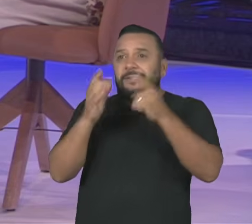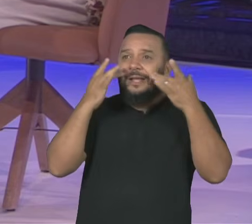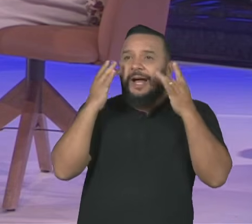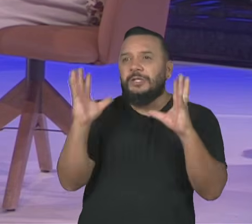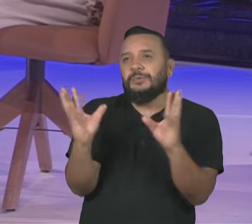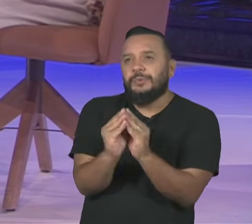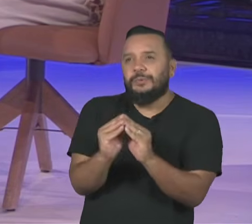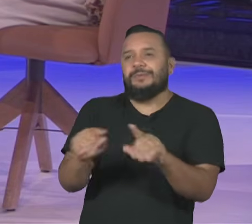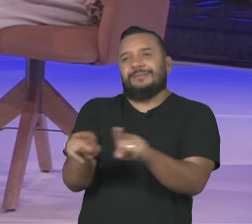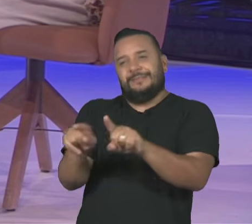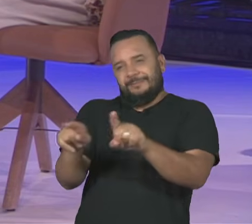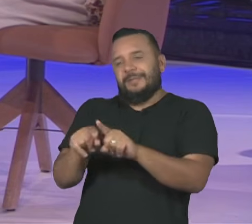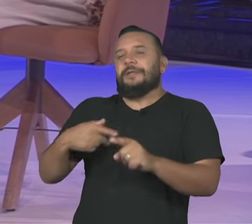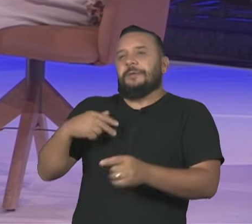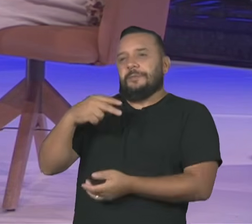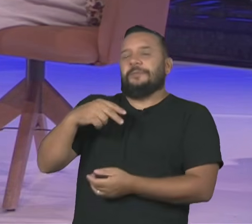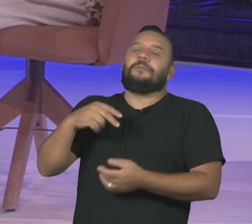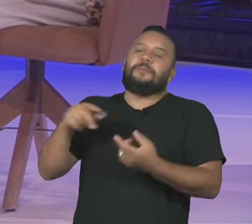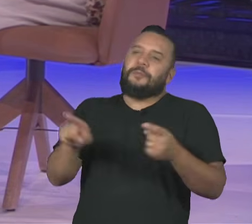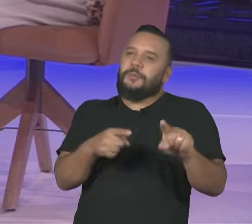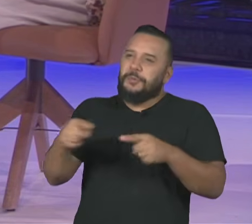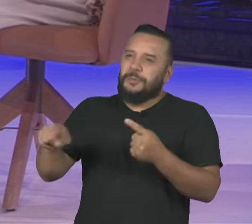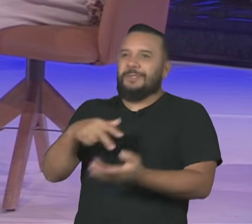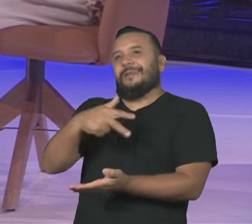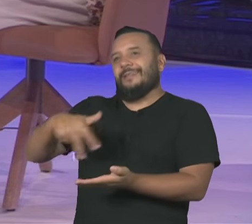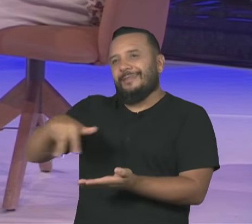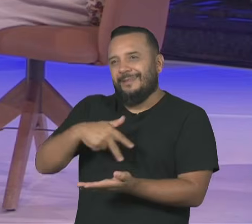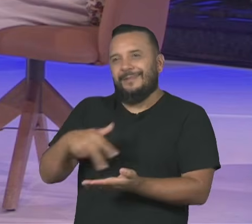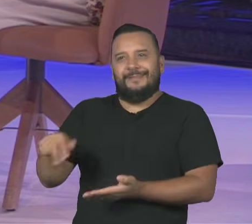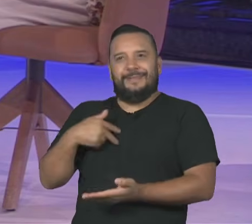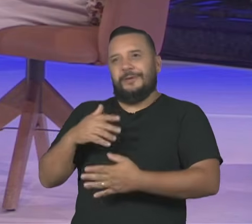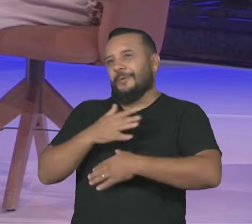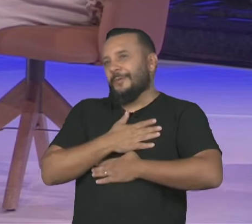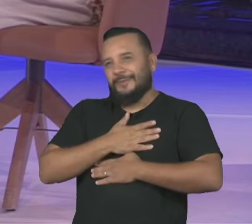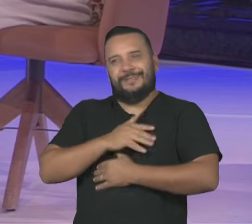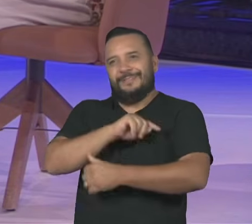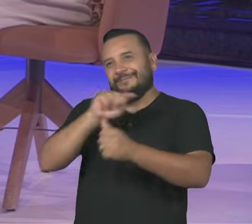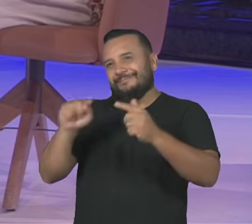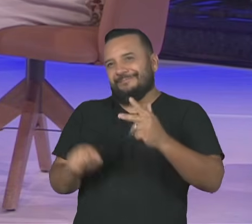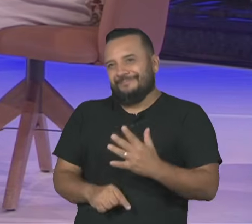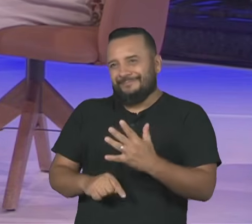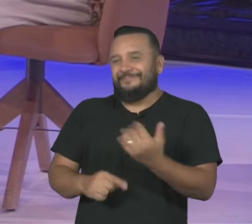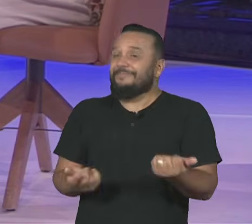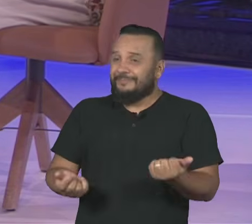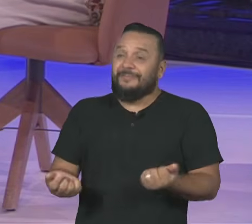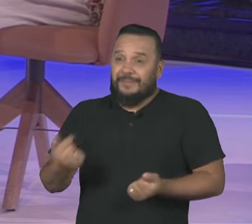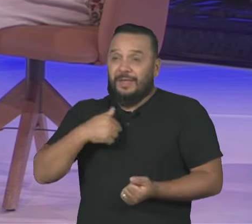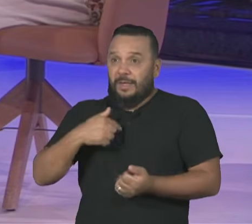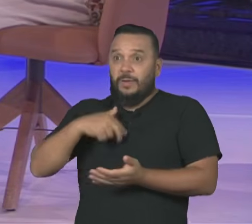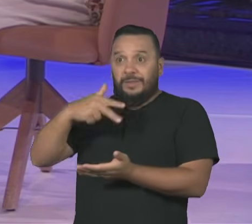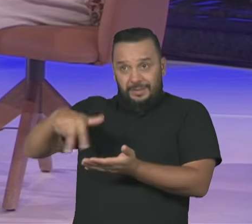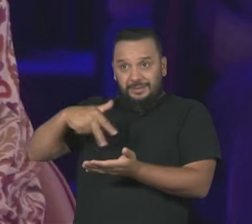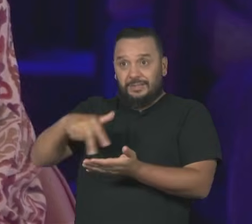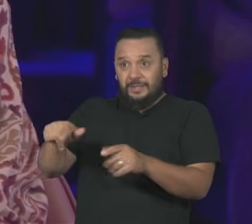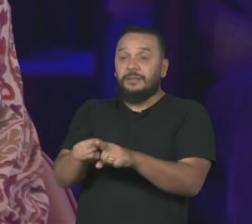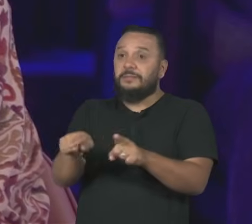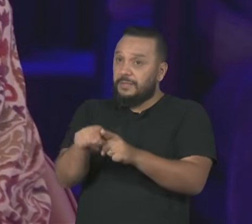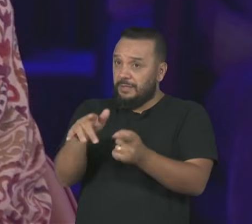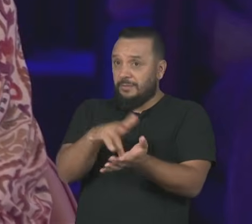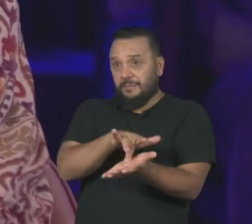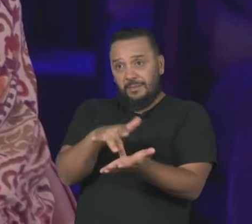tinha dança, Eu sempre gostei. Fora que eu dancei muitos anos, porque eu fiz balé